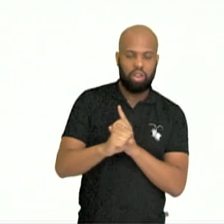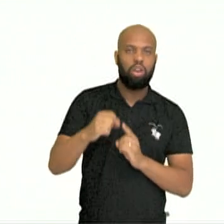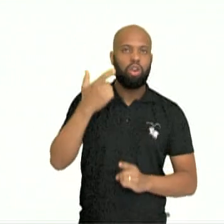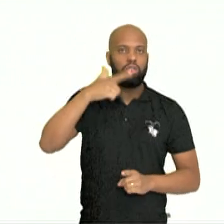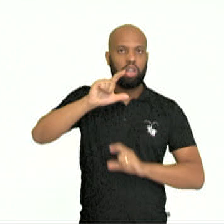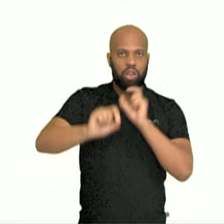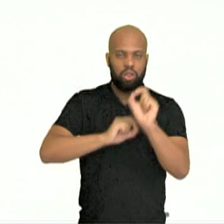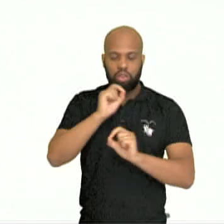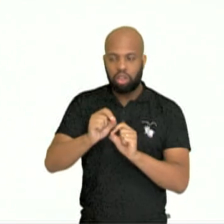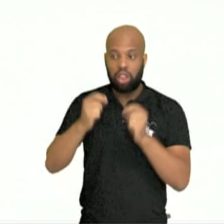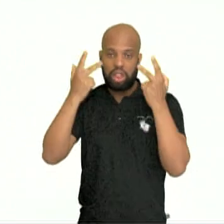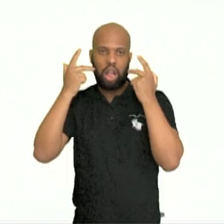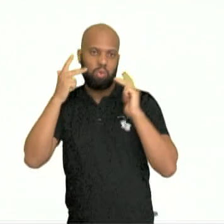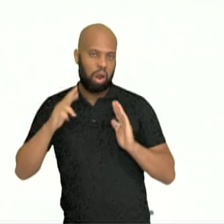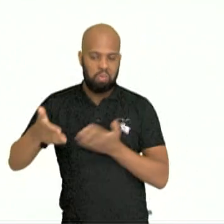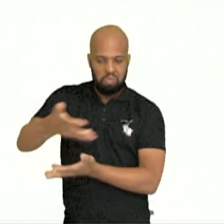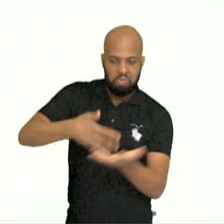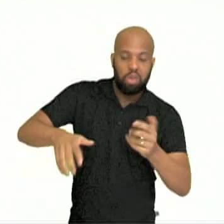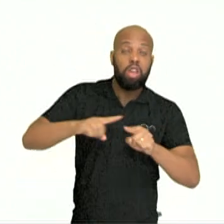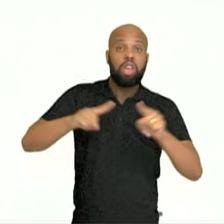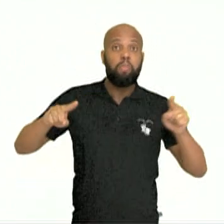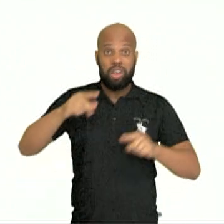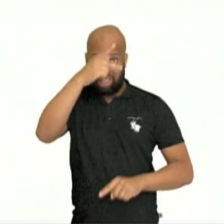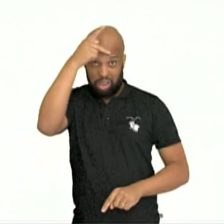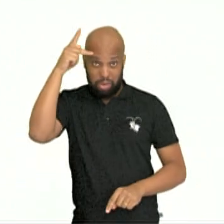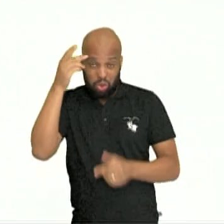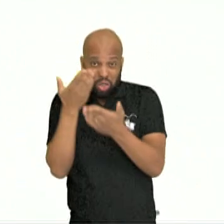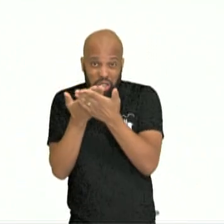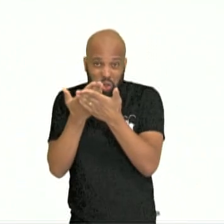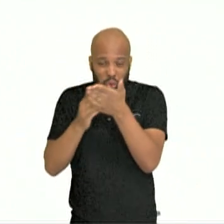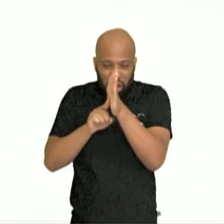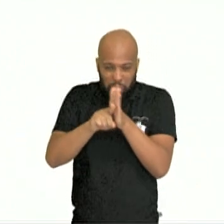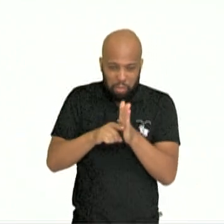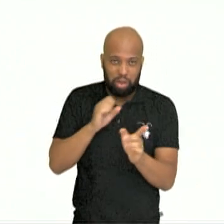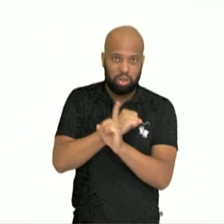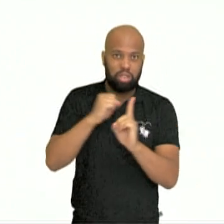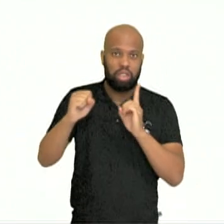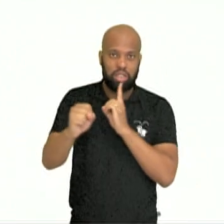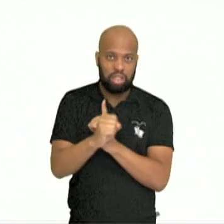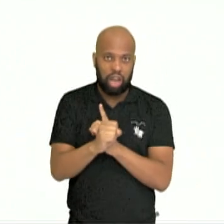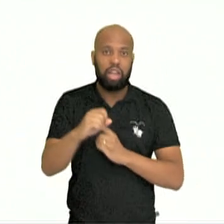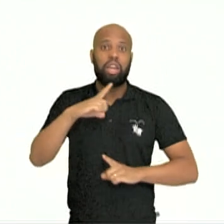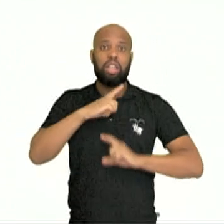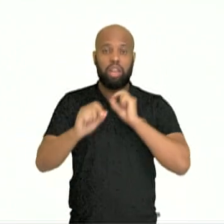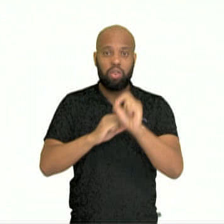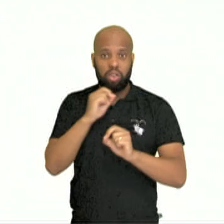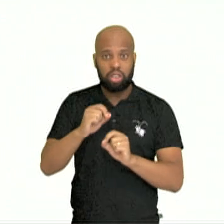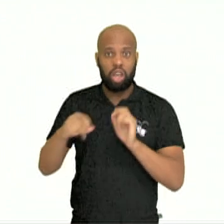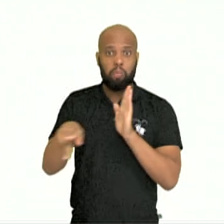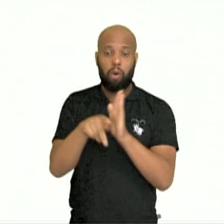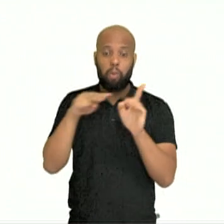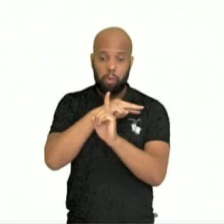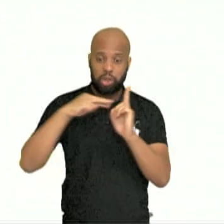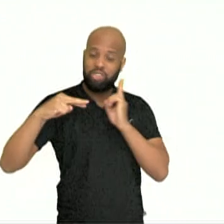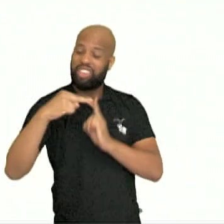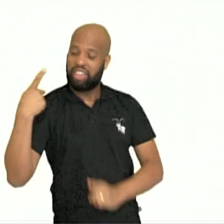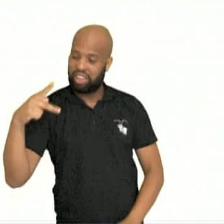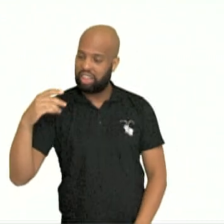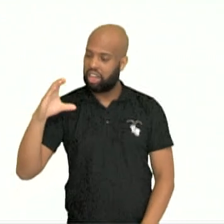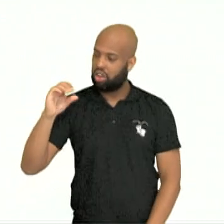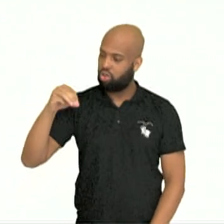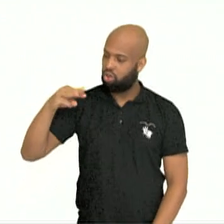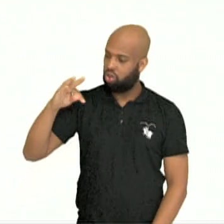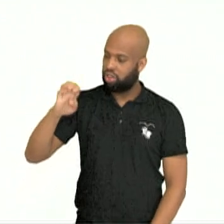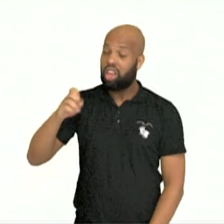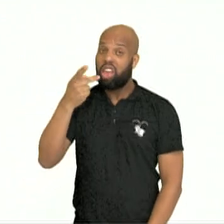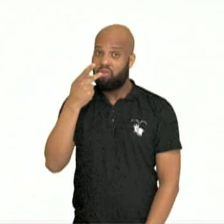possibilidades. Mas o sociólogo, dentro das múltiplas análises da sociedade, na perspectiva de Comte, ele tinha que manter uma neutralidade das